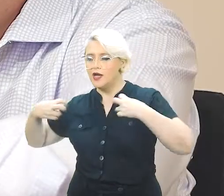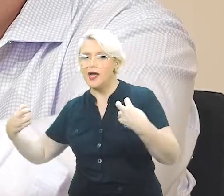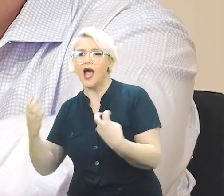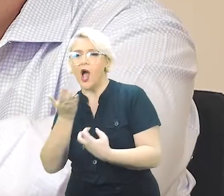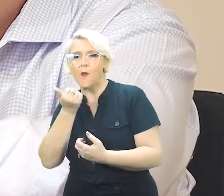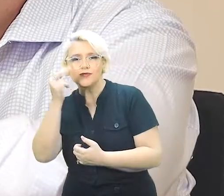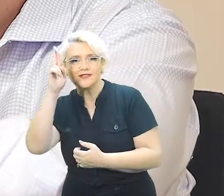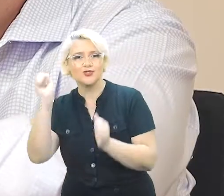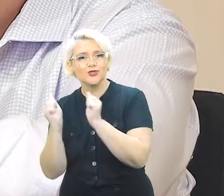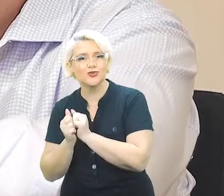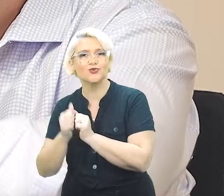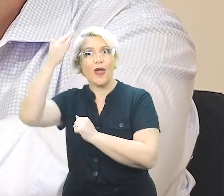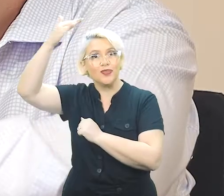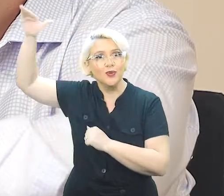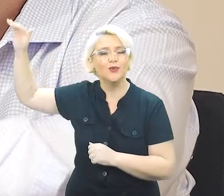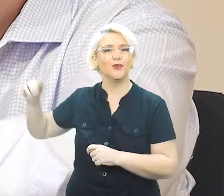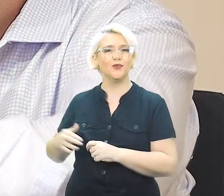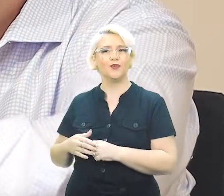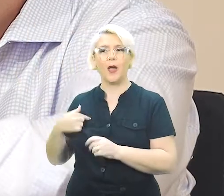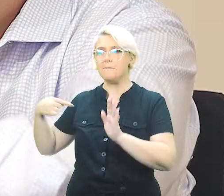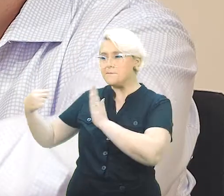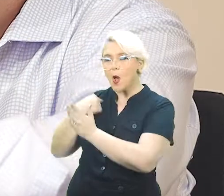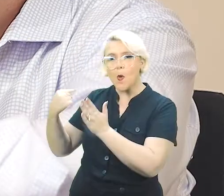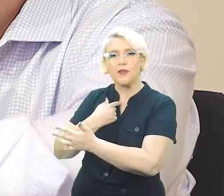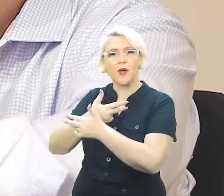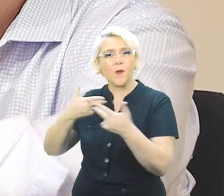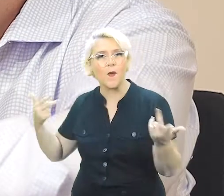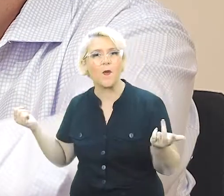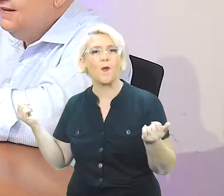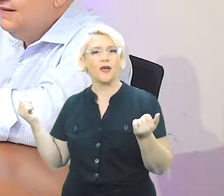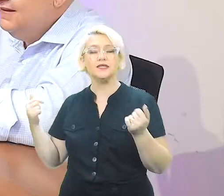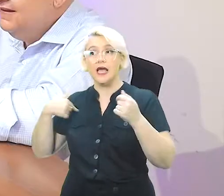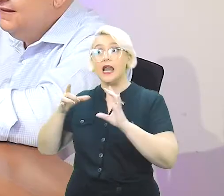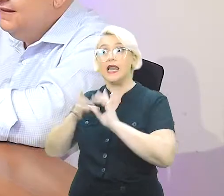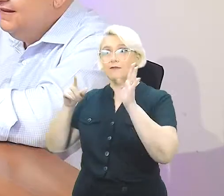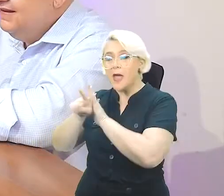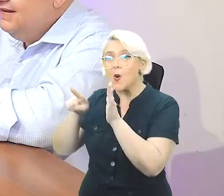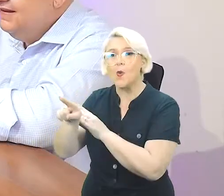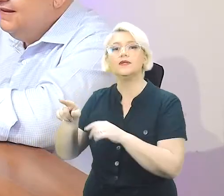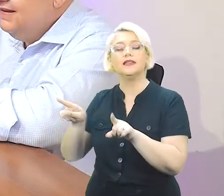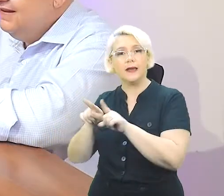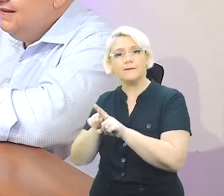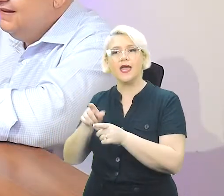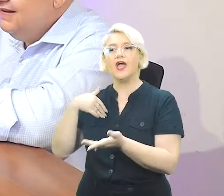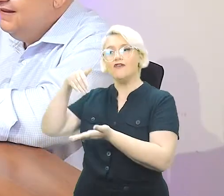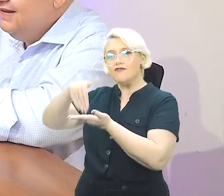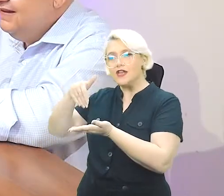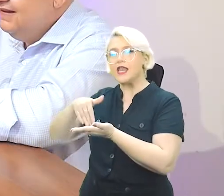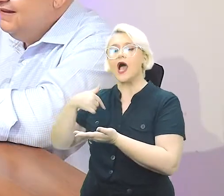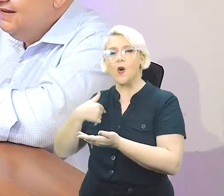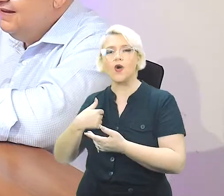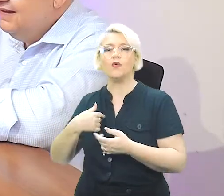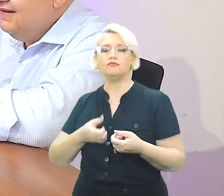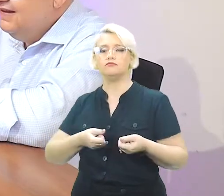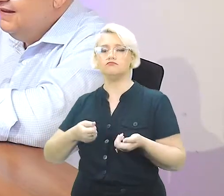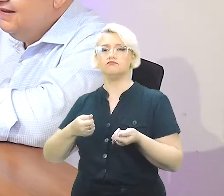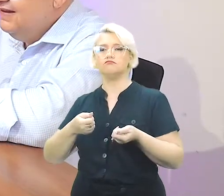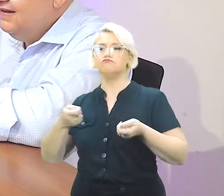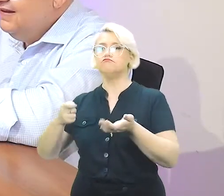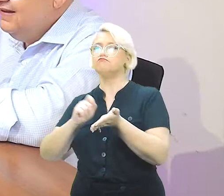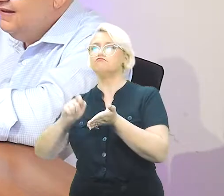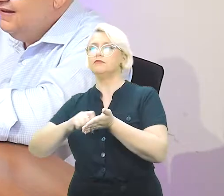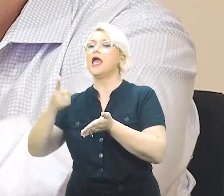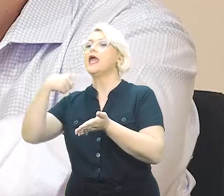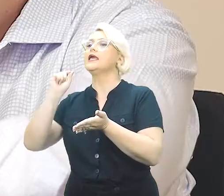eles. Olha, de fazer perguntas. Sim. E também, no final, eu vinha com o meu carteirão e dizia: quem